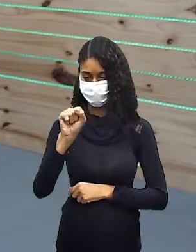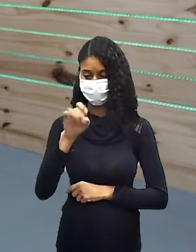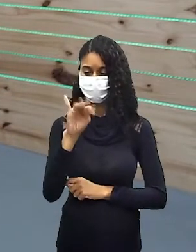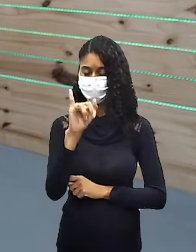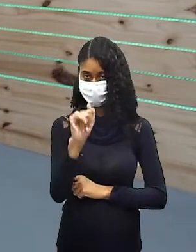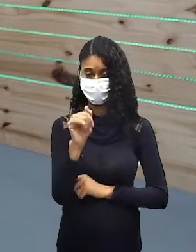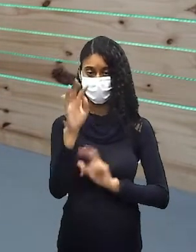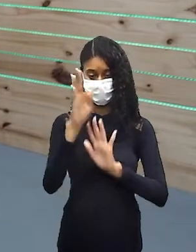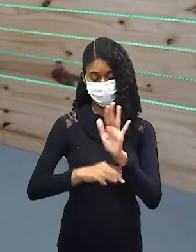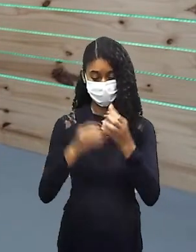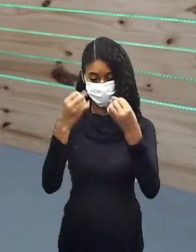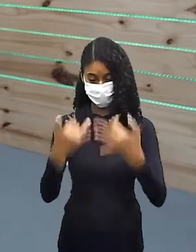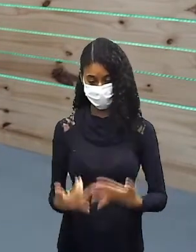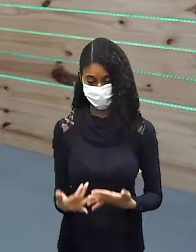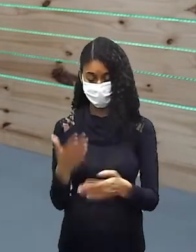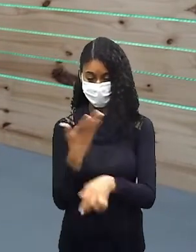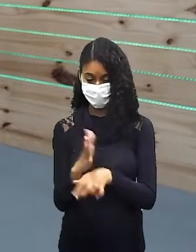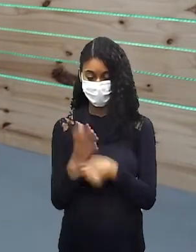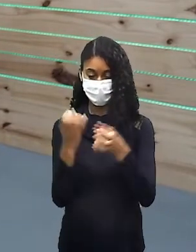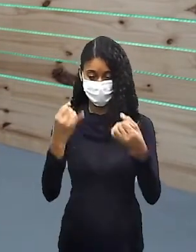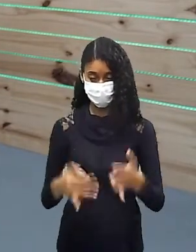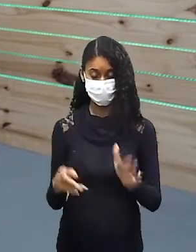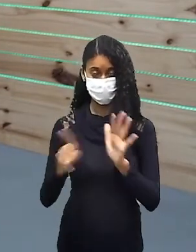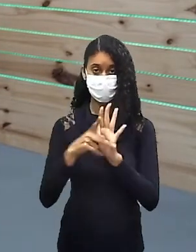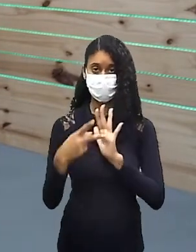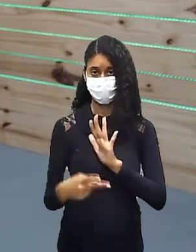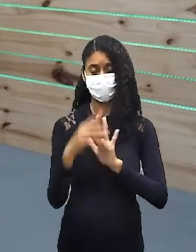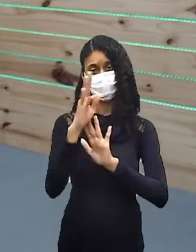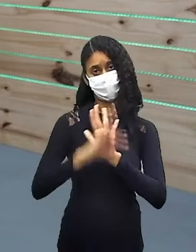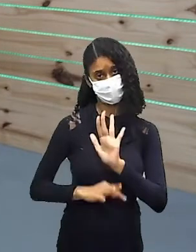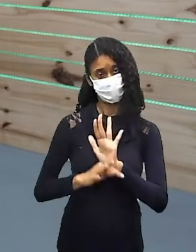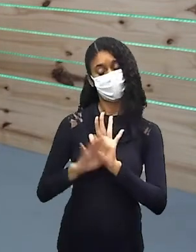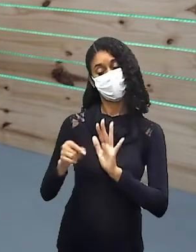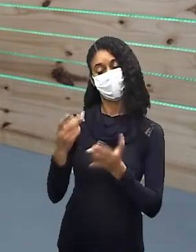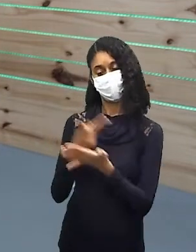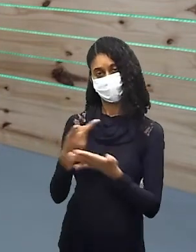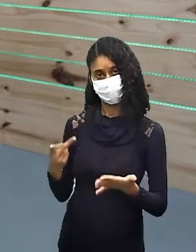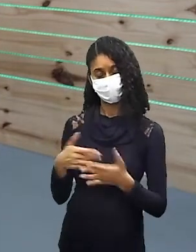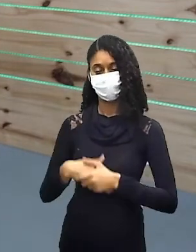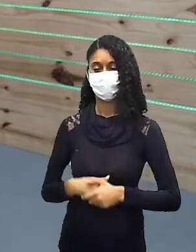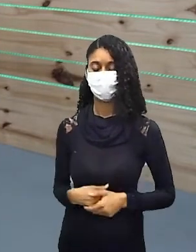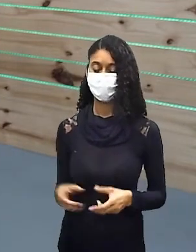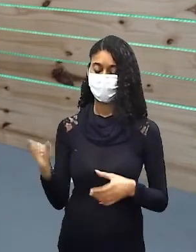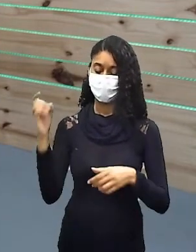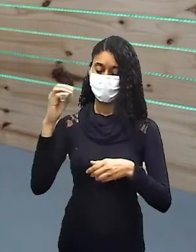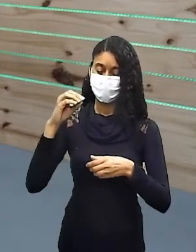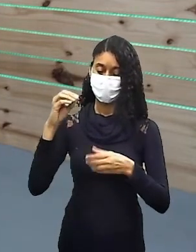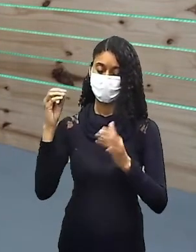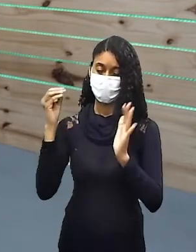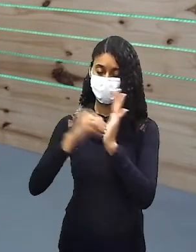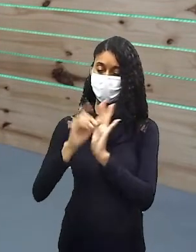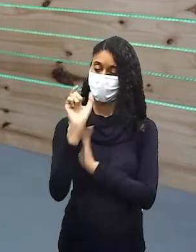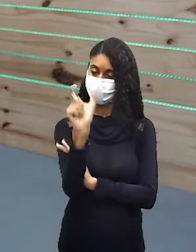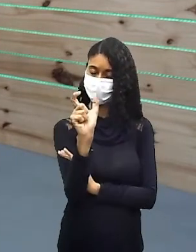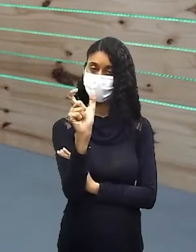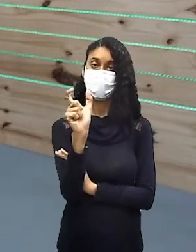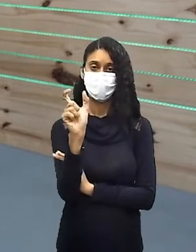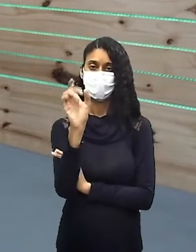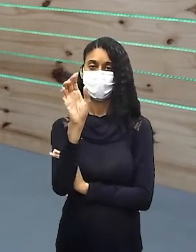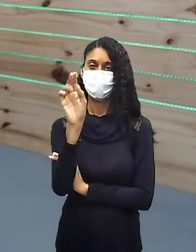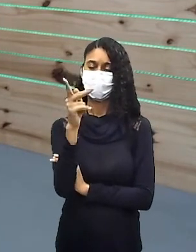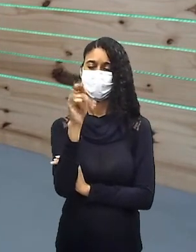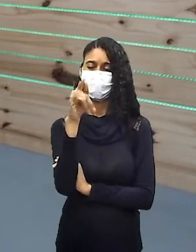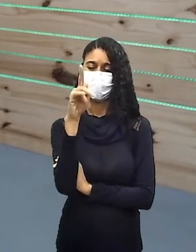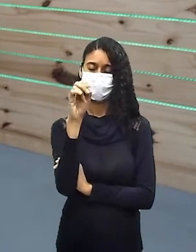tenta explicar a si próprio. É o que aconteceu com a obra dele. Quer dizer, ele bota o título, o nome lá, o hipotrélico,